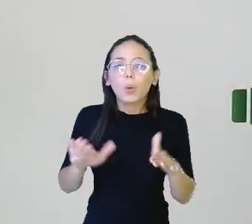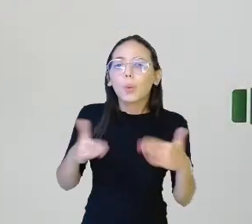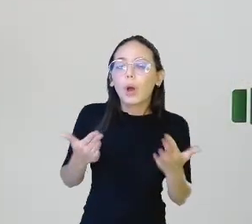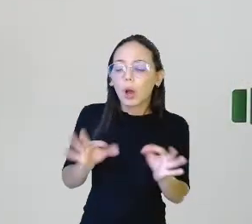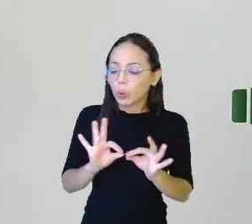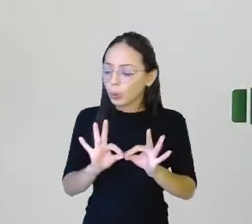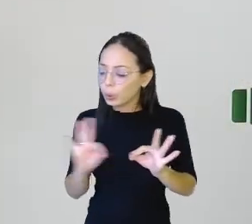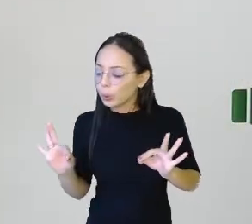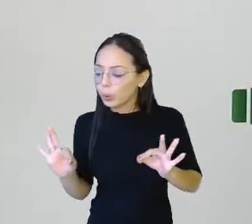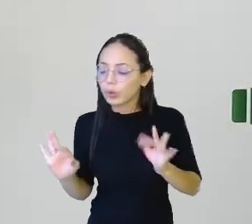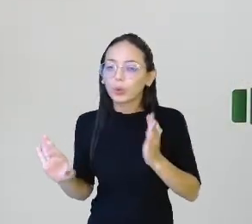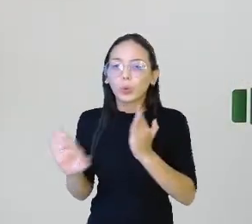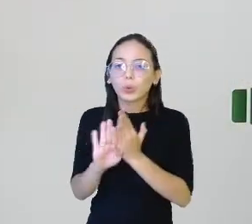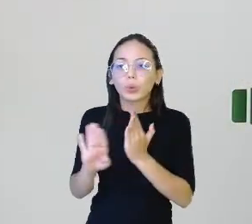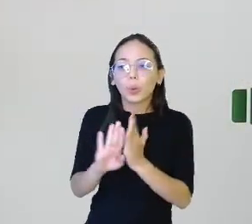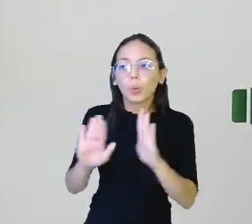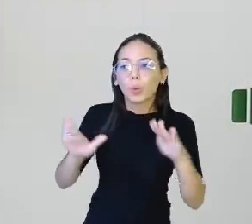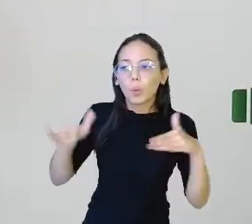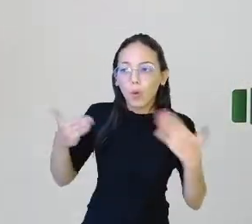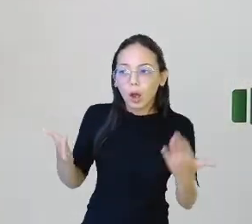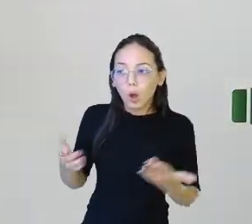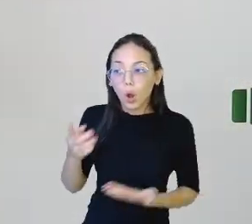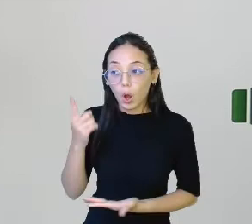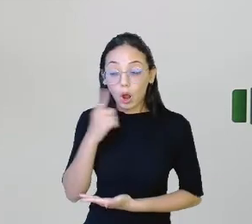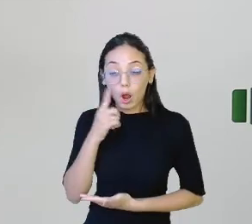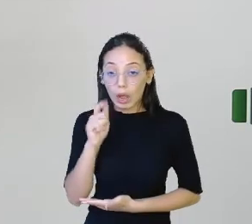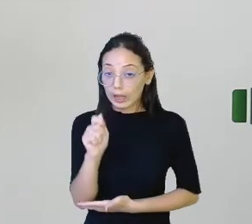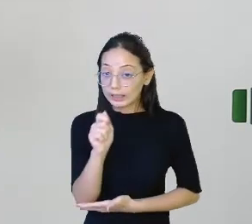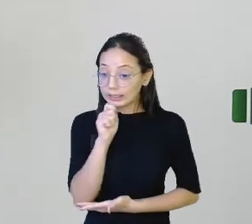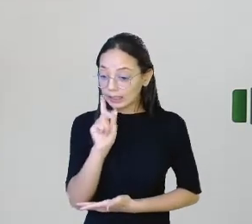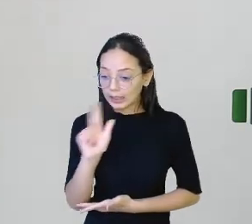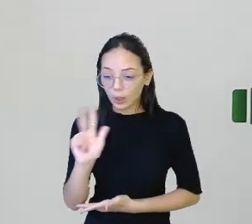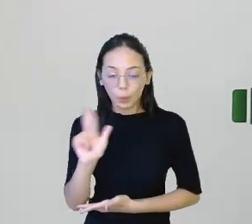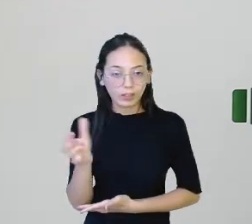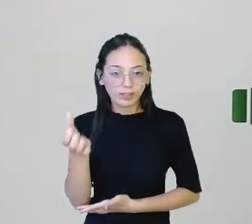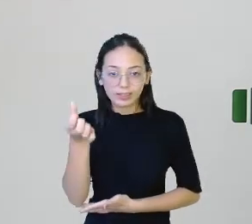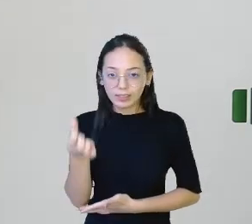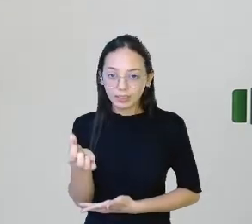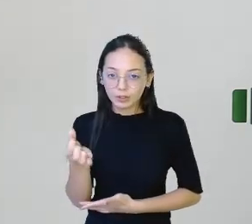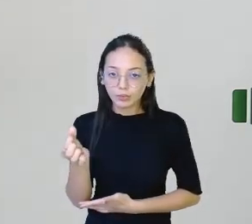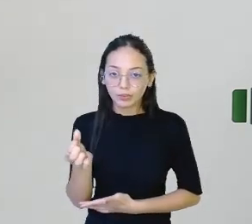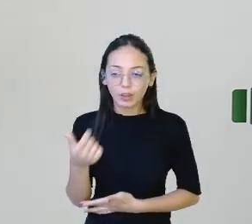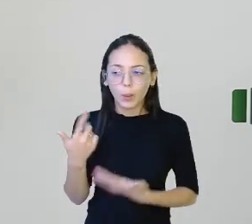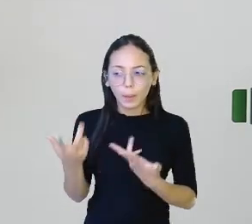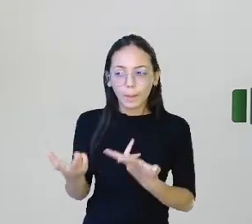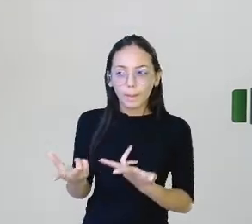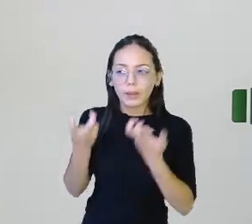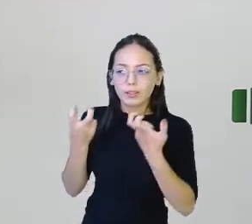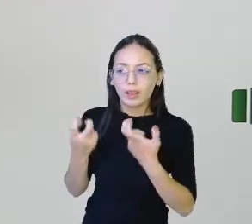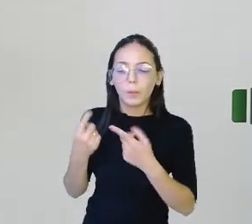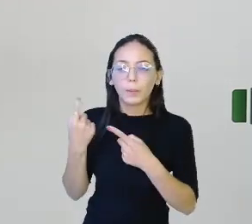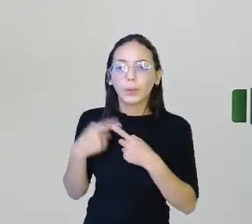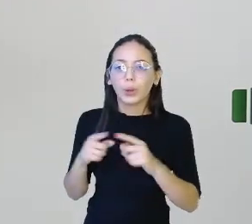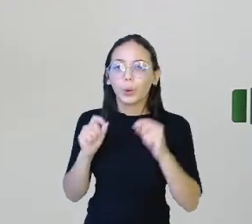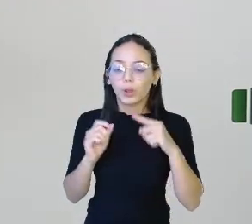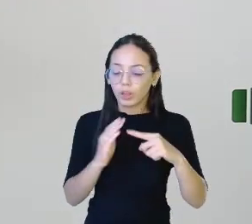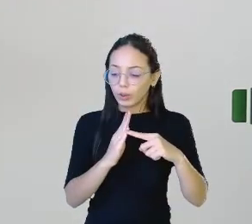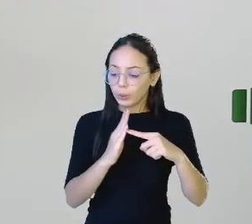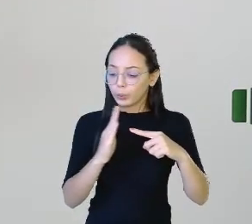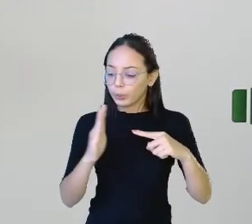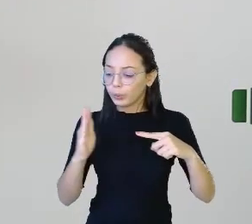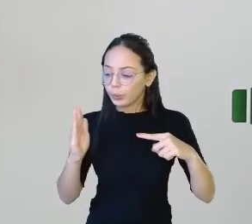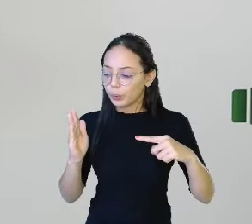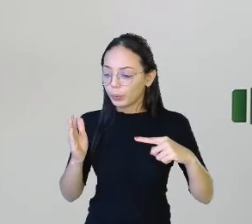gente encontrou? A gente já sabe que não chegou em 6 centímetros. Eu já consigo ver aí. Porque aqui a